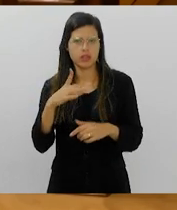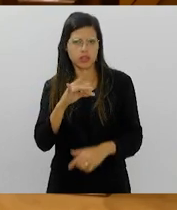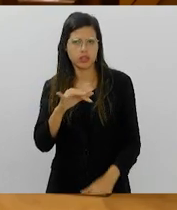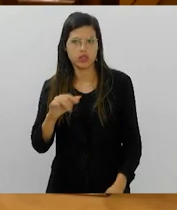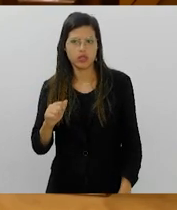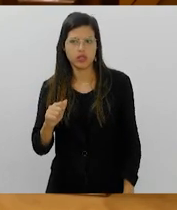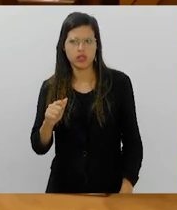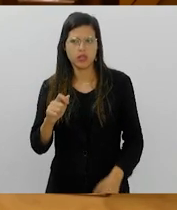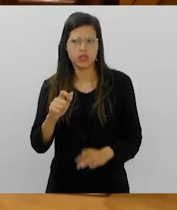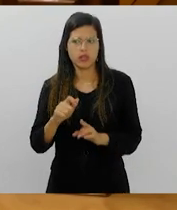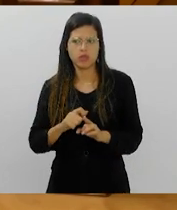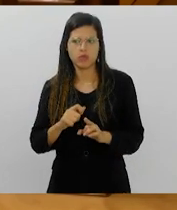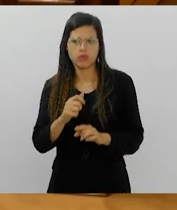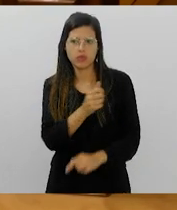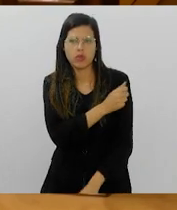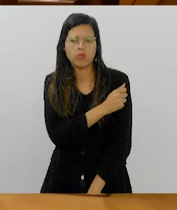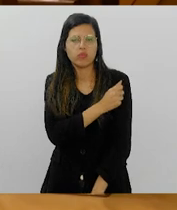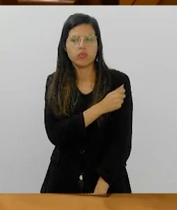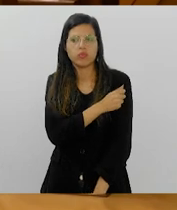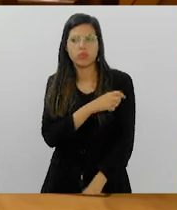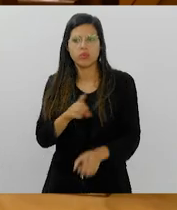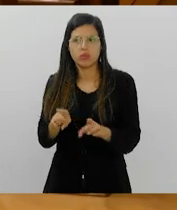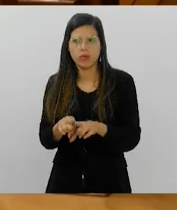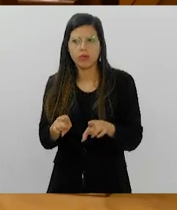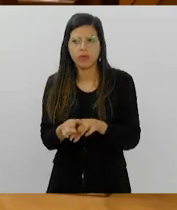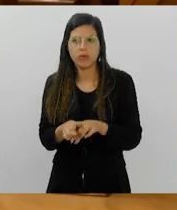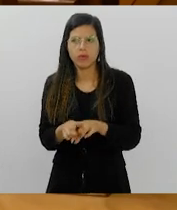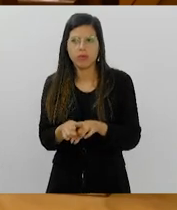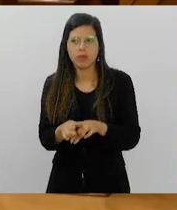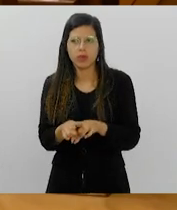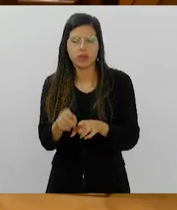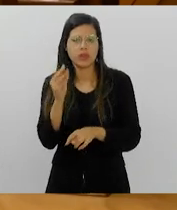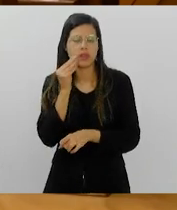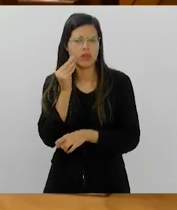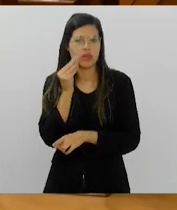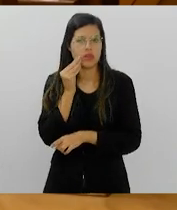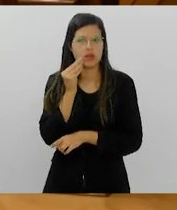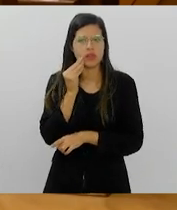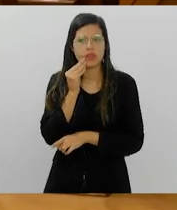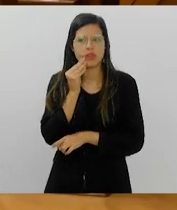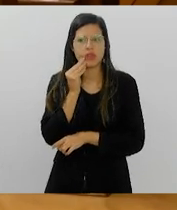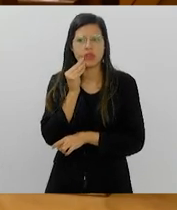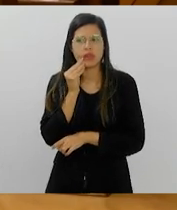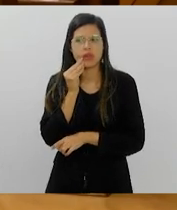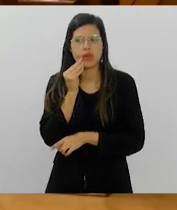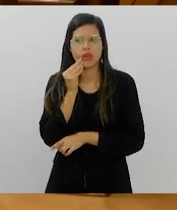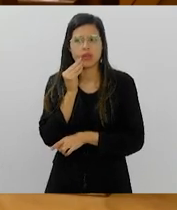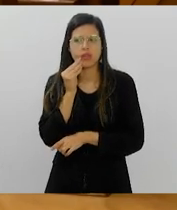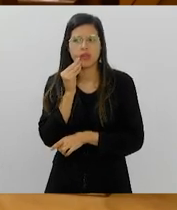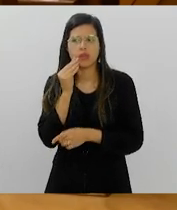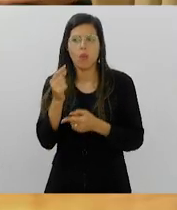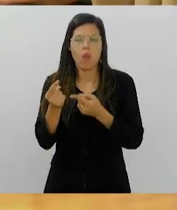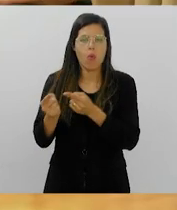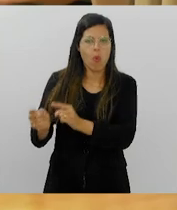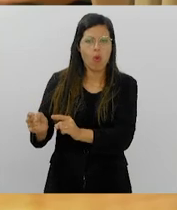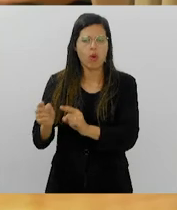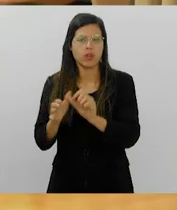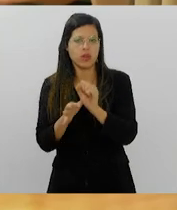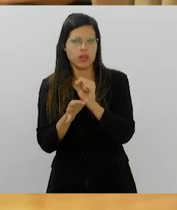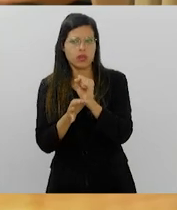os alunos se sintam motivados a também tentarem investir contra a segurança escolar. E aí, para